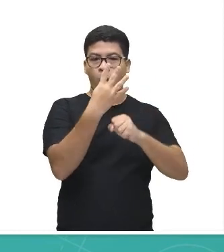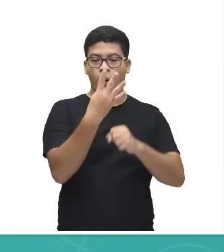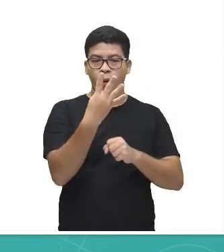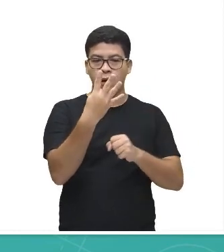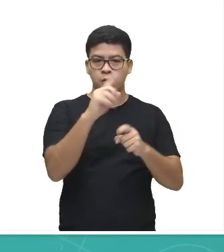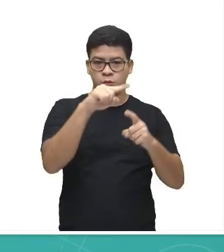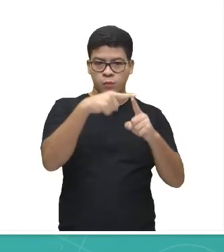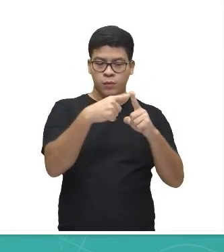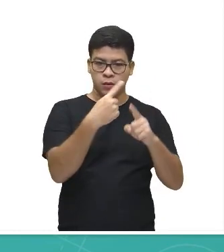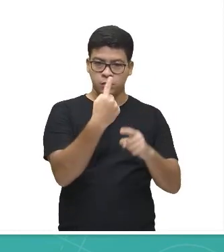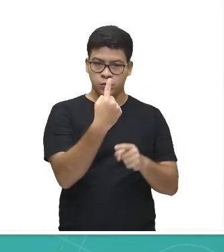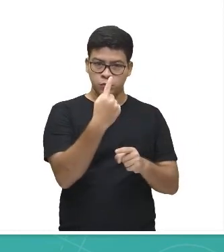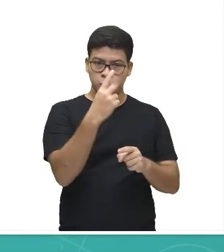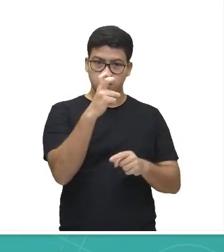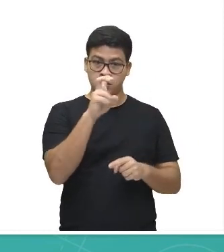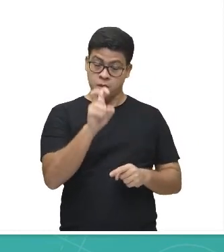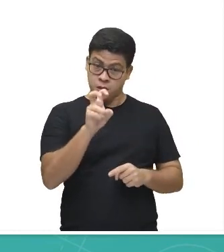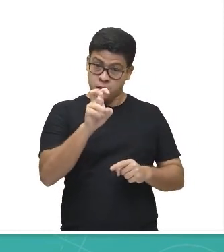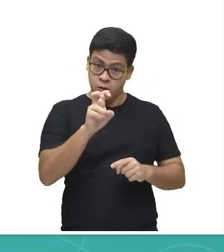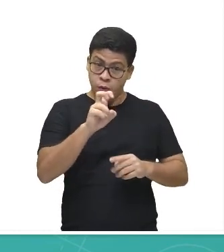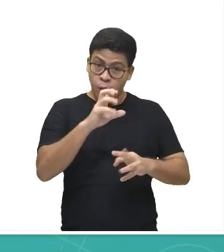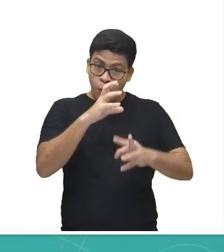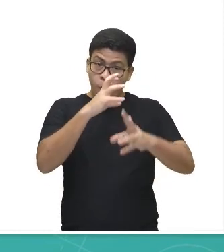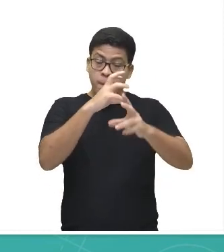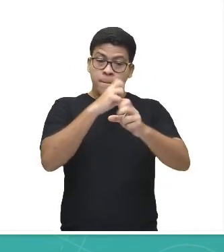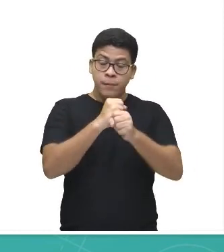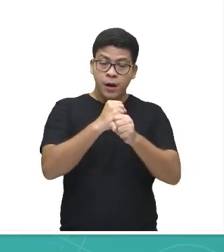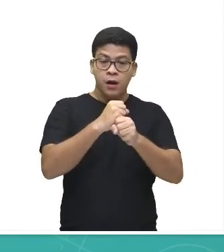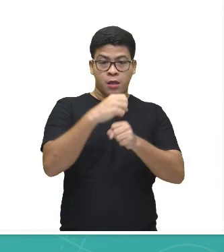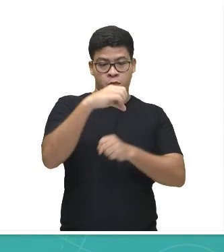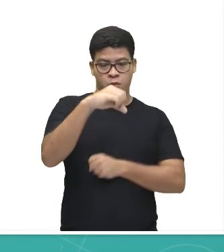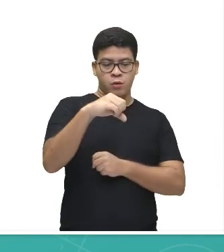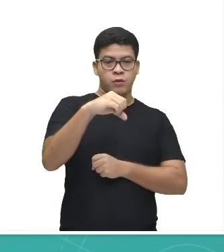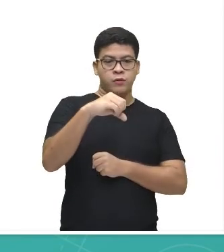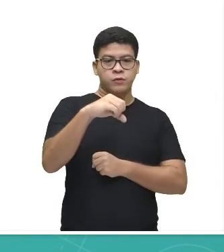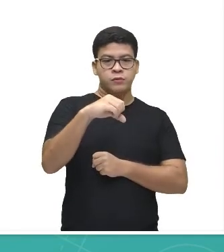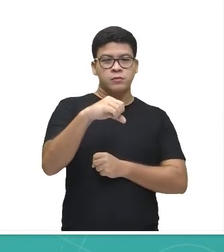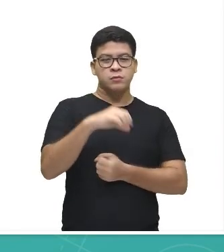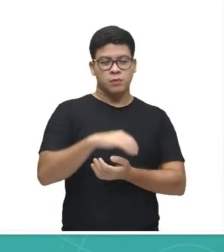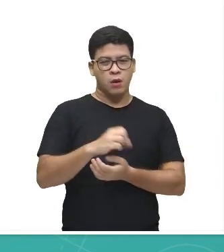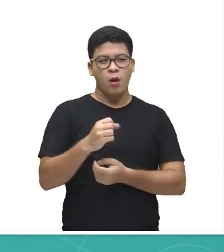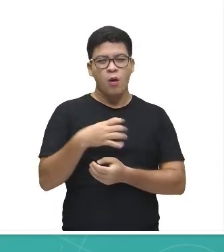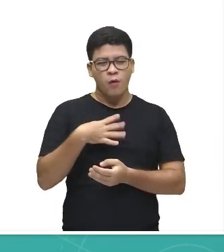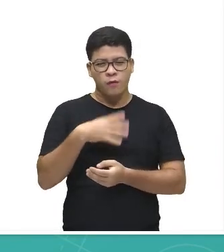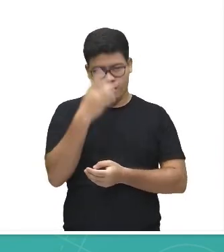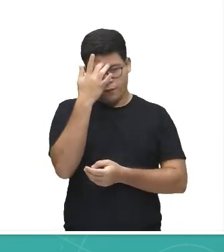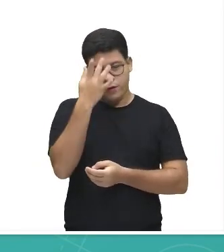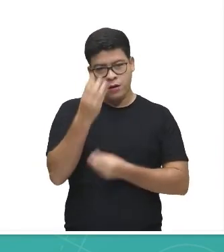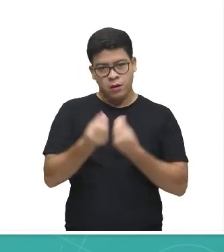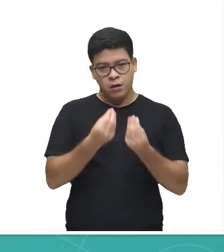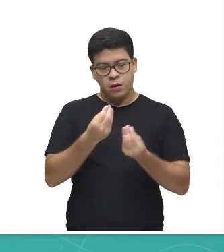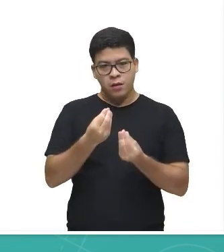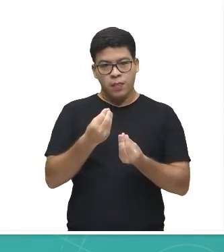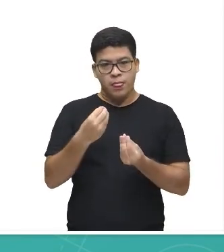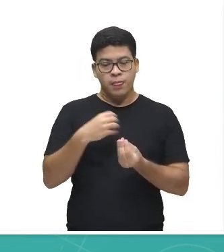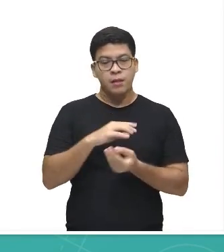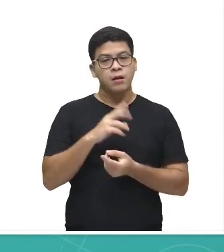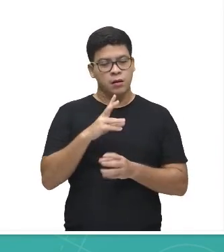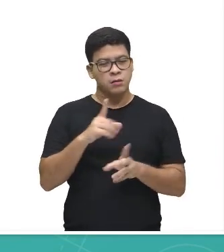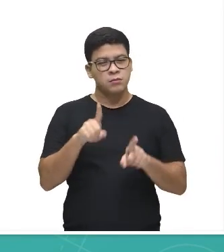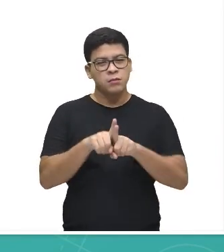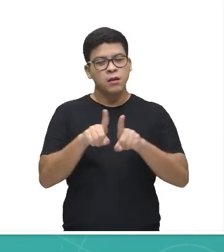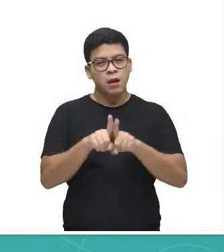tá? E aí é você somar. 1 mais 4 mais 9. Faz assim, ó, para facilitar. Soma 9 mais 1, que dá